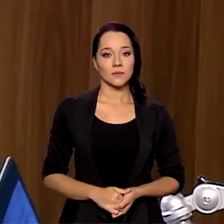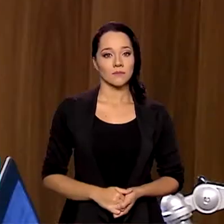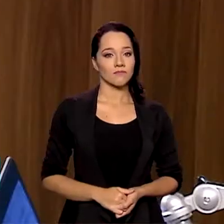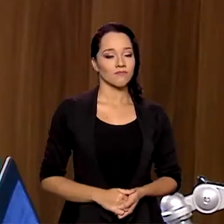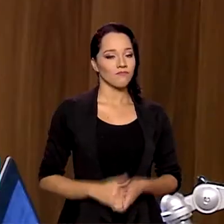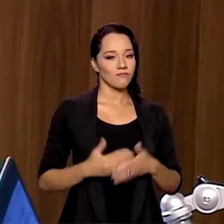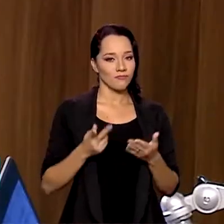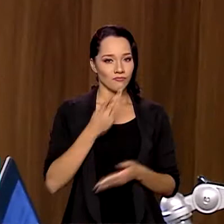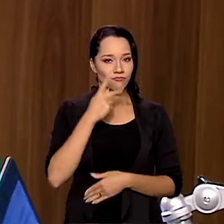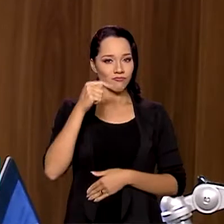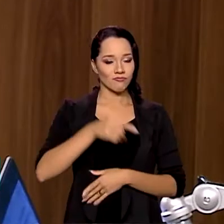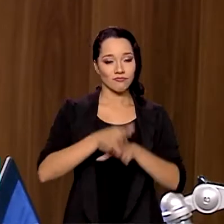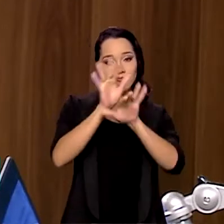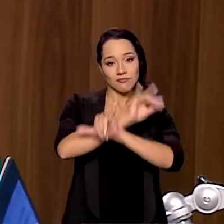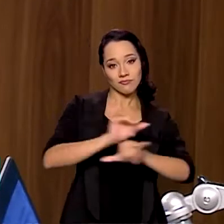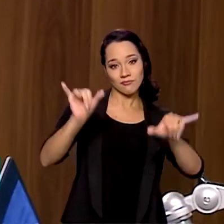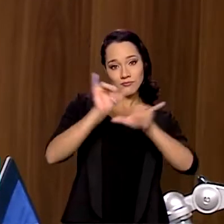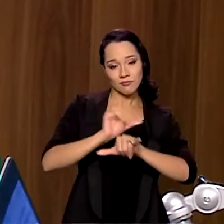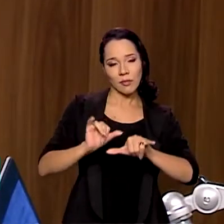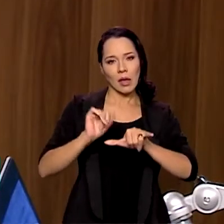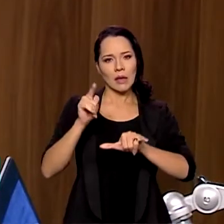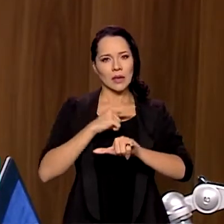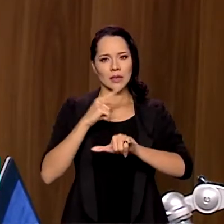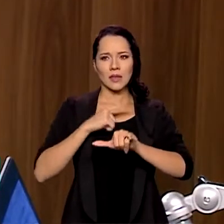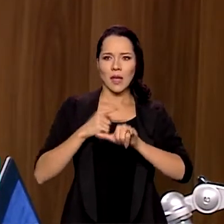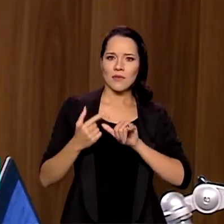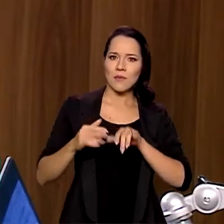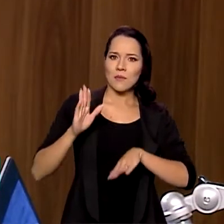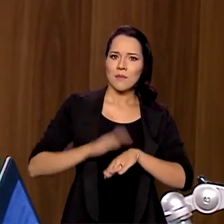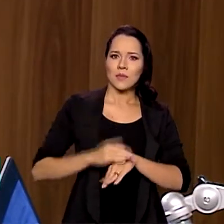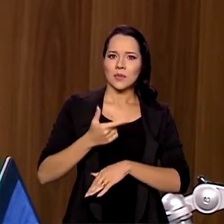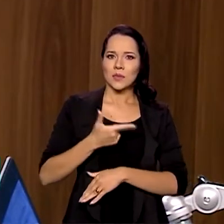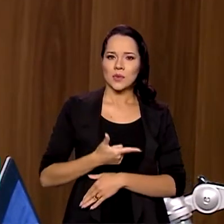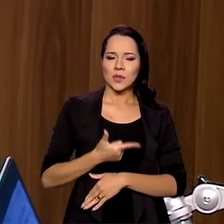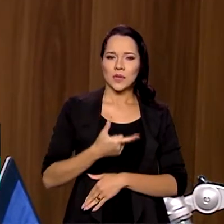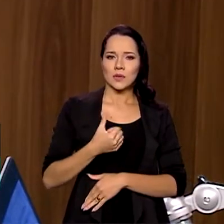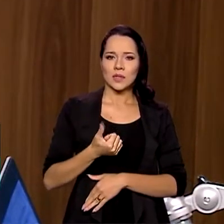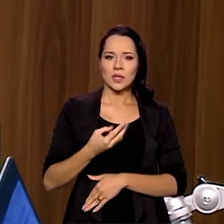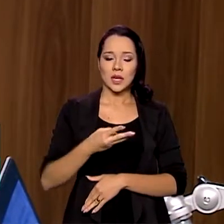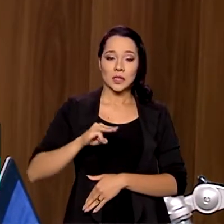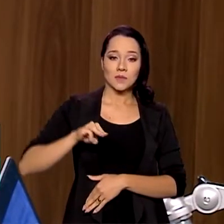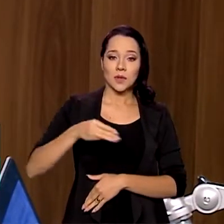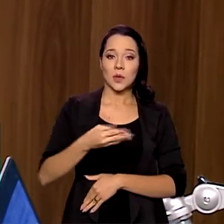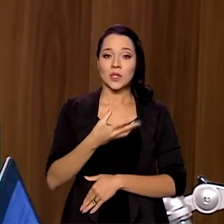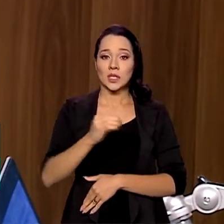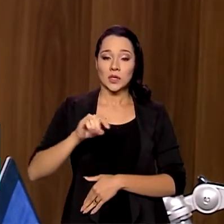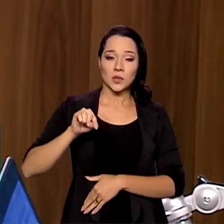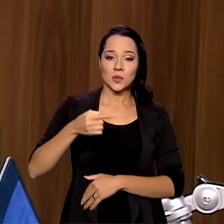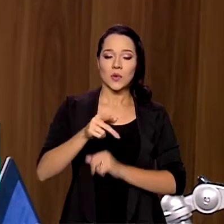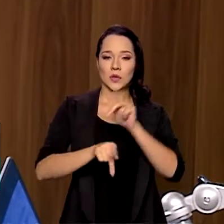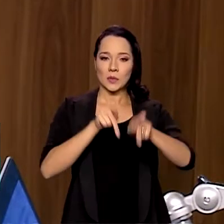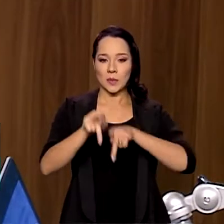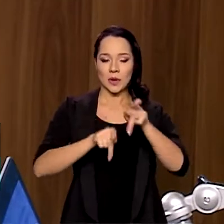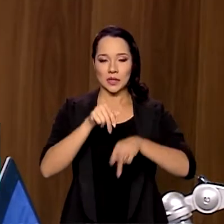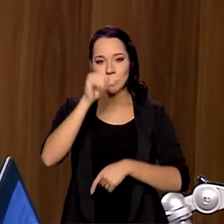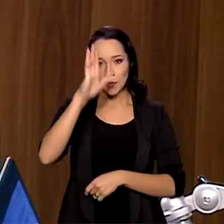A gente falou aqui nas manchetes do jornal que batemos a marca de 213 milhões e 300 mil habitantes. Em